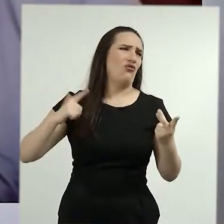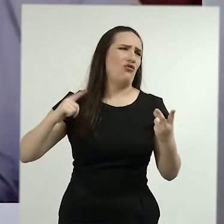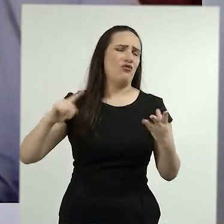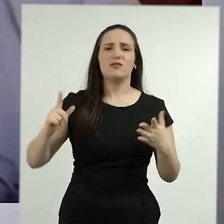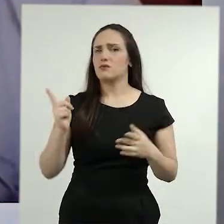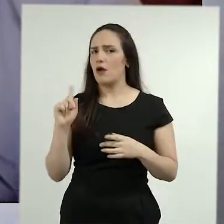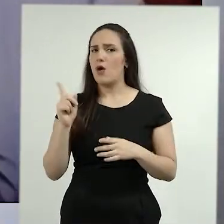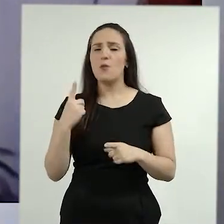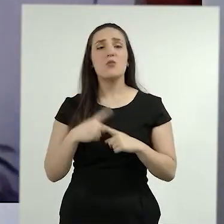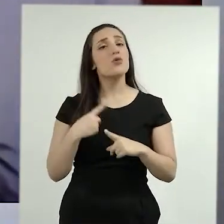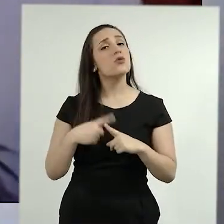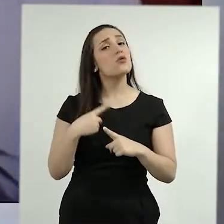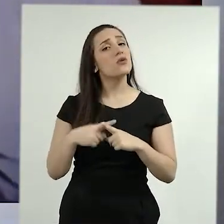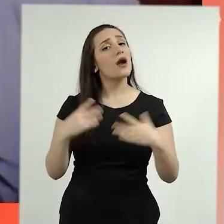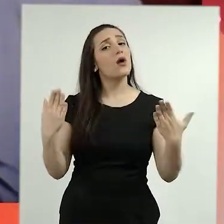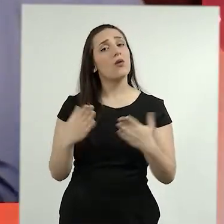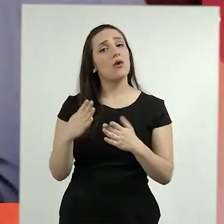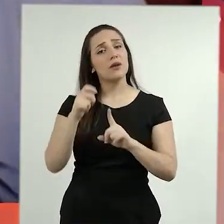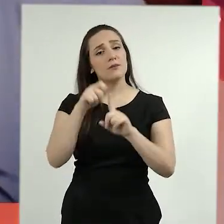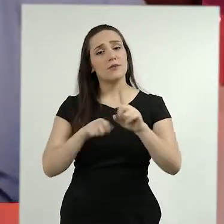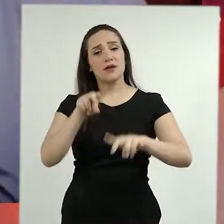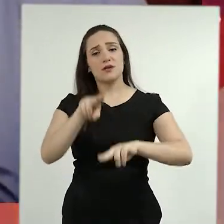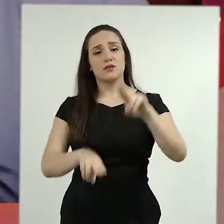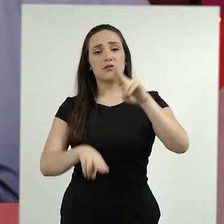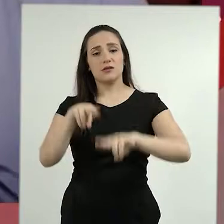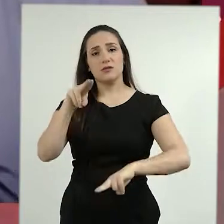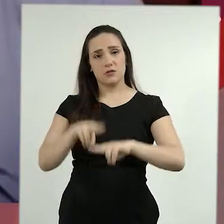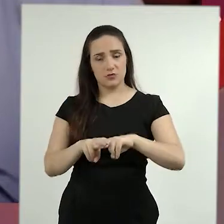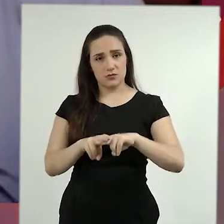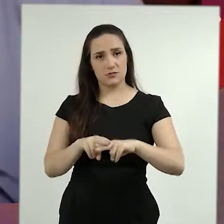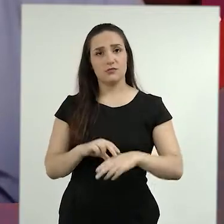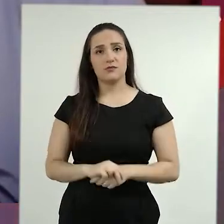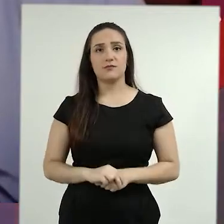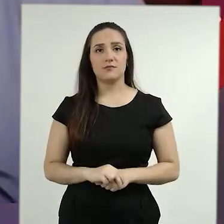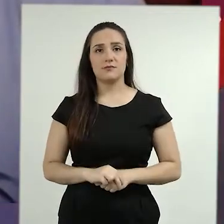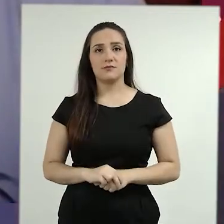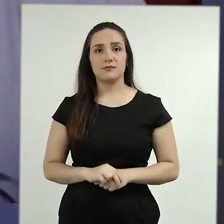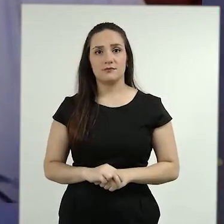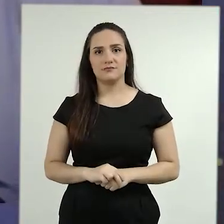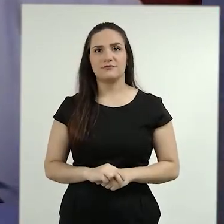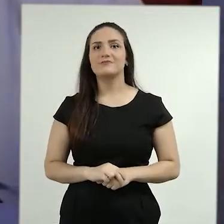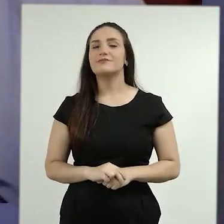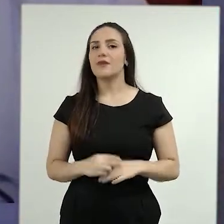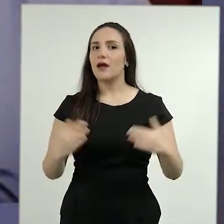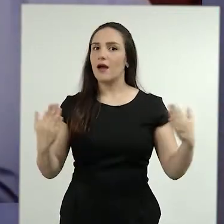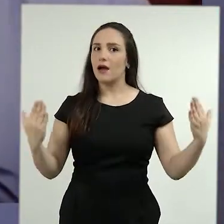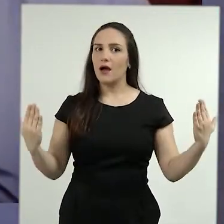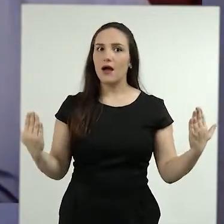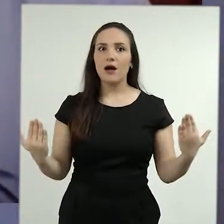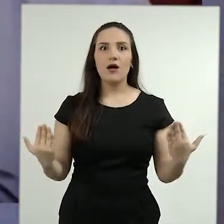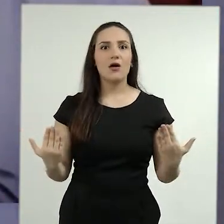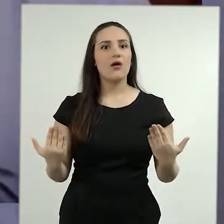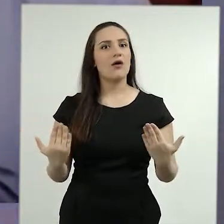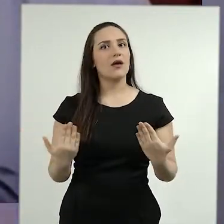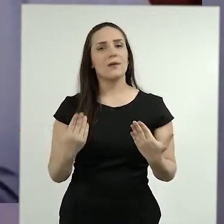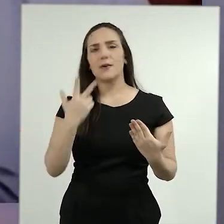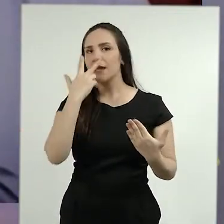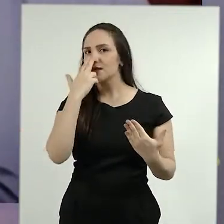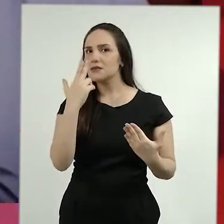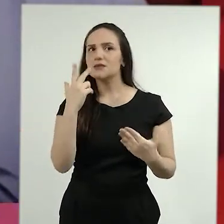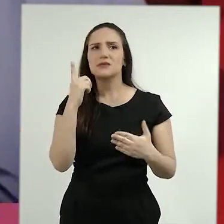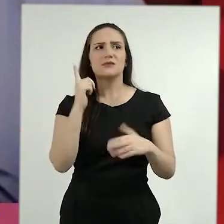a respeito da pandemia. Nós estamos entrando aí no mês de junho, e o tempo se arrasta e a gente